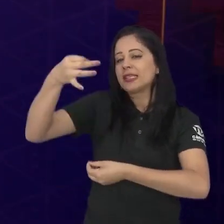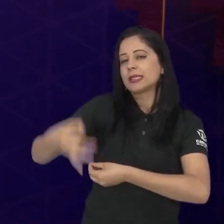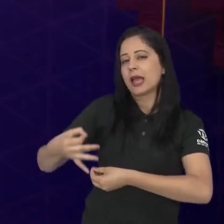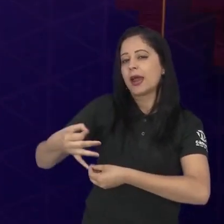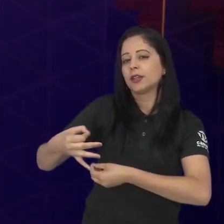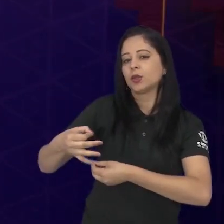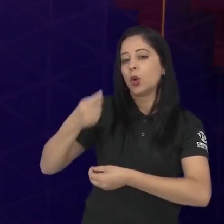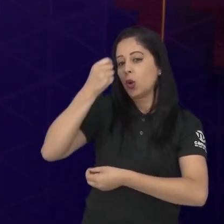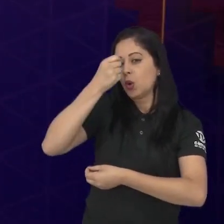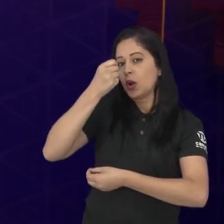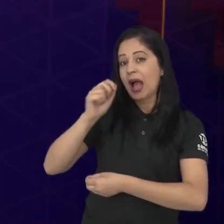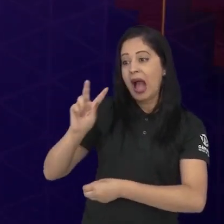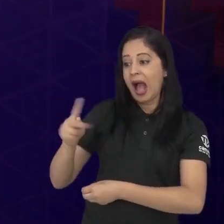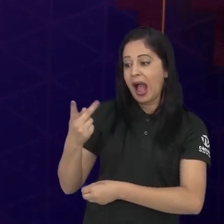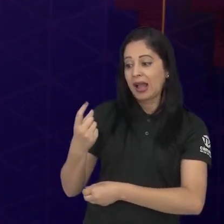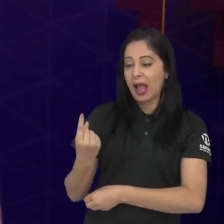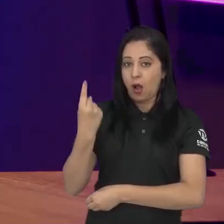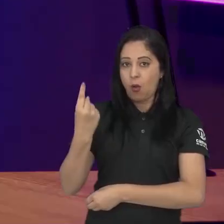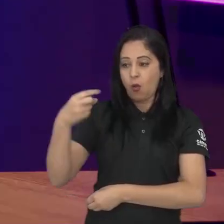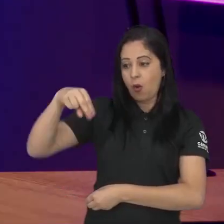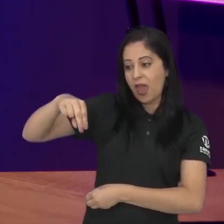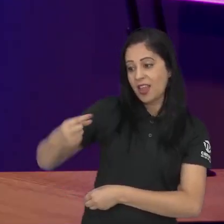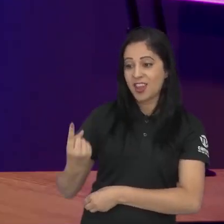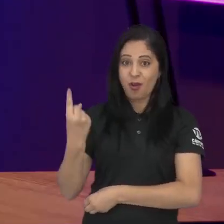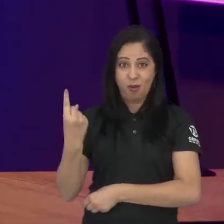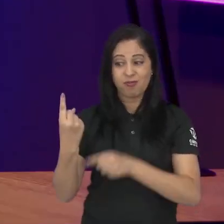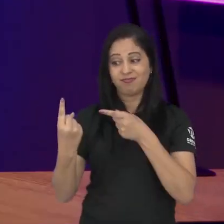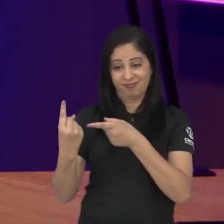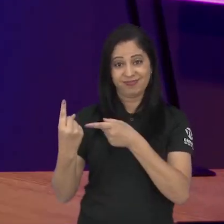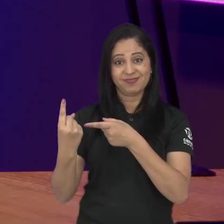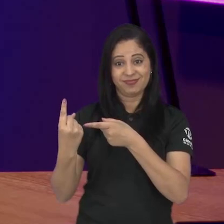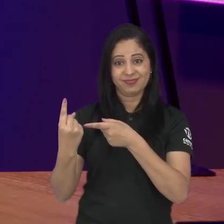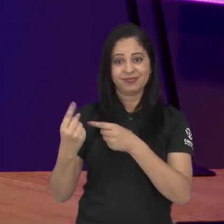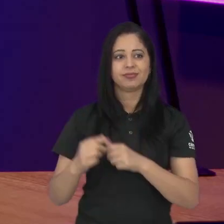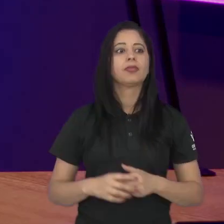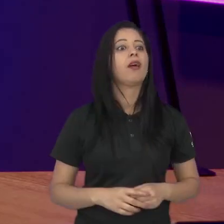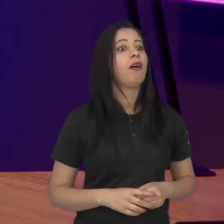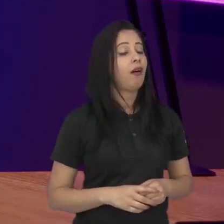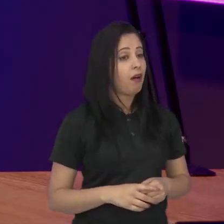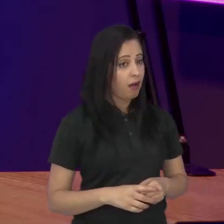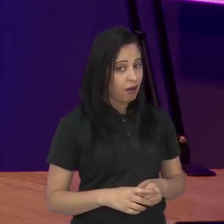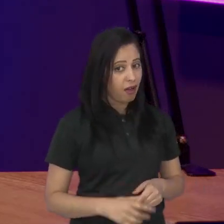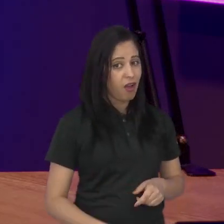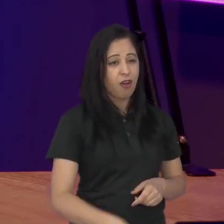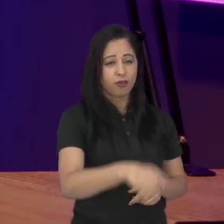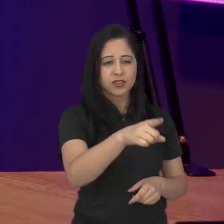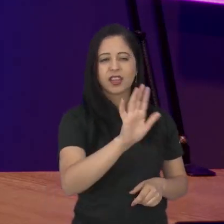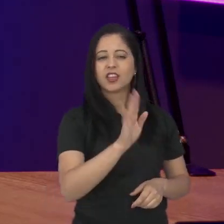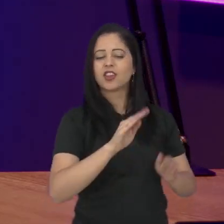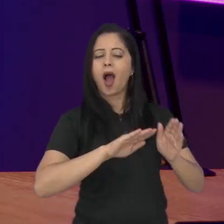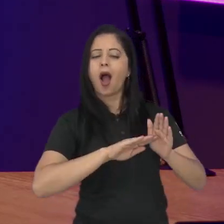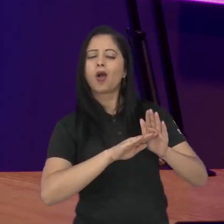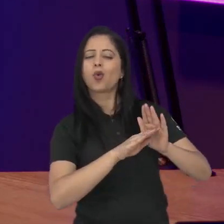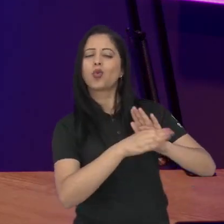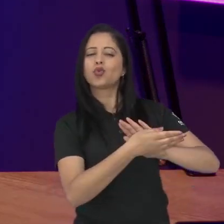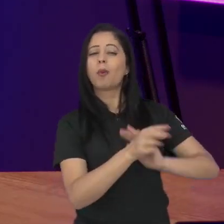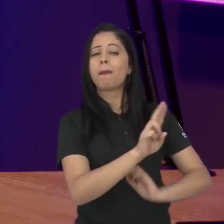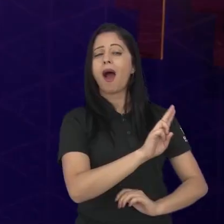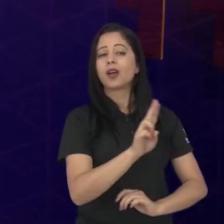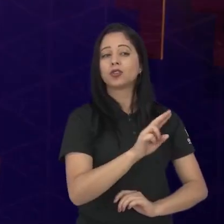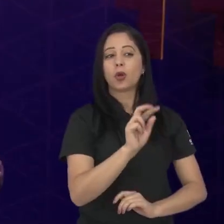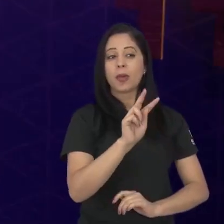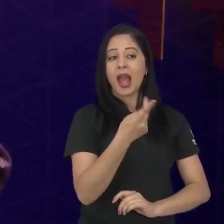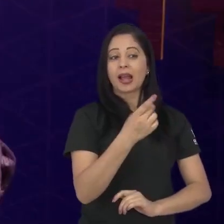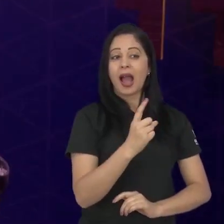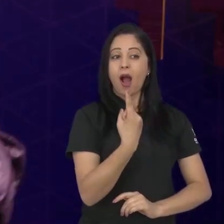nome científico? H1N1. Olha só, gente, esse nome, vocês estão acostumados, já ouviram isso em algum lugar? A gente toma